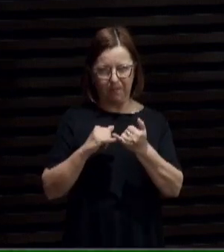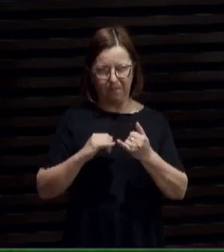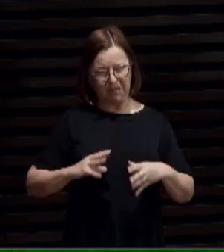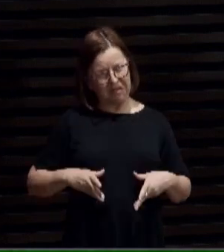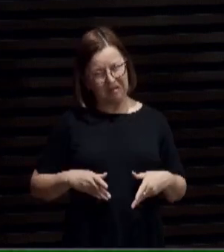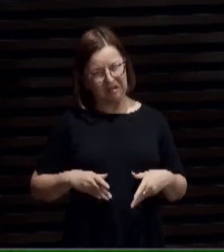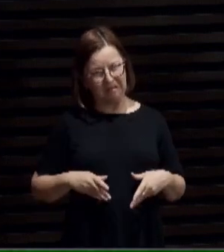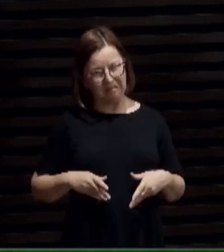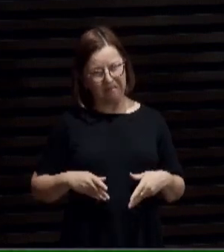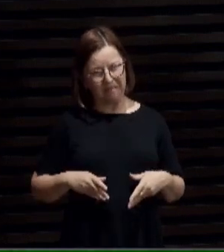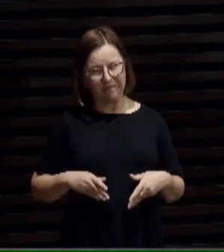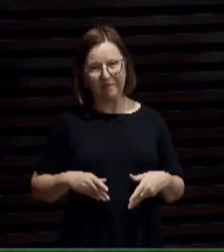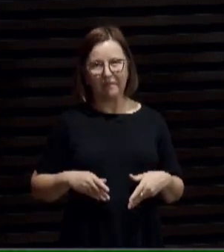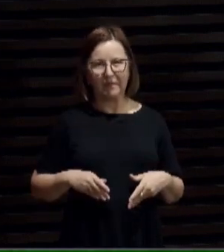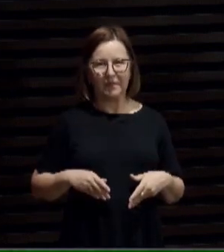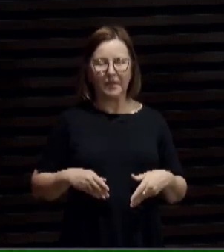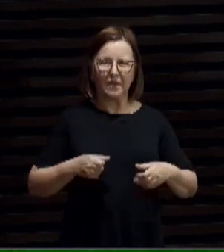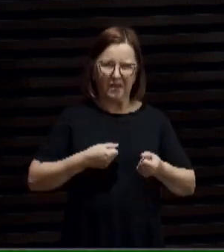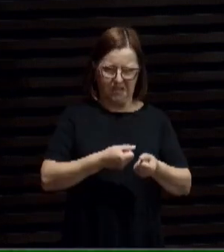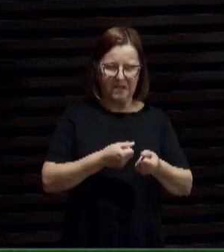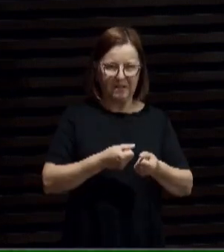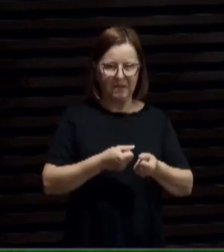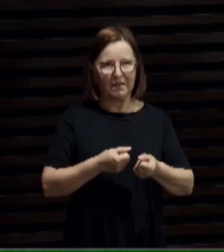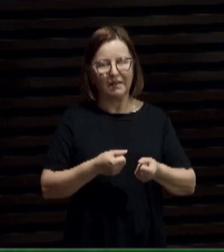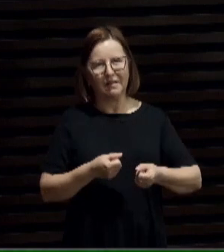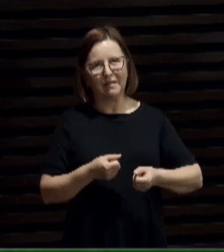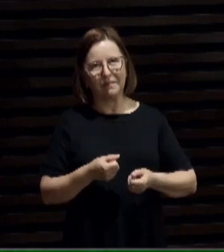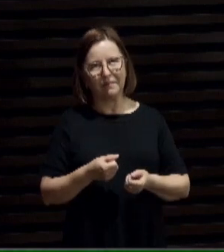de Satanás, a fim de que me